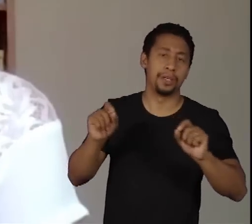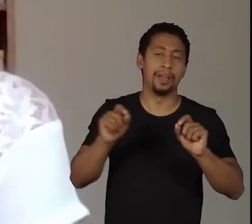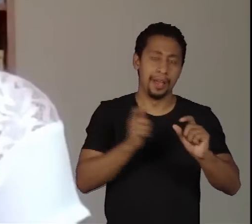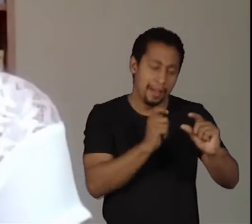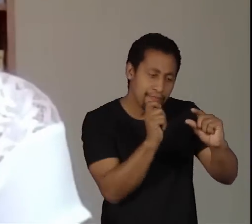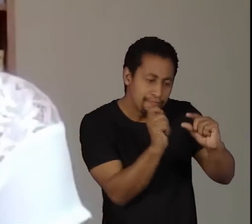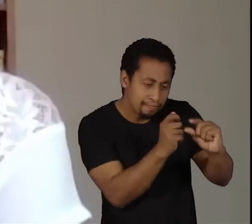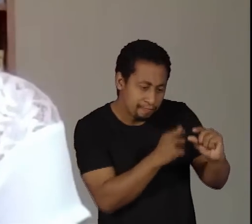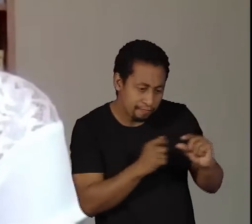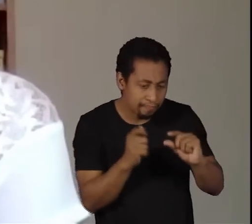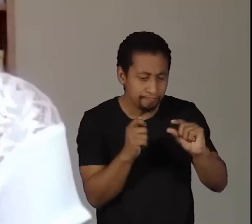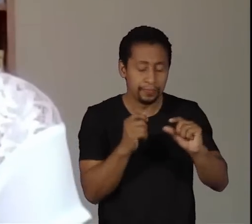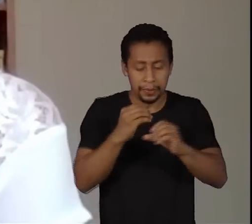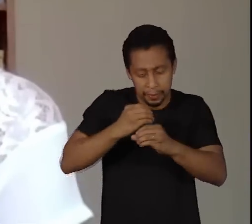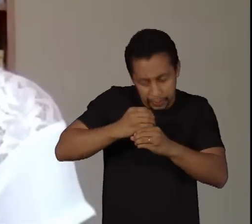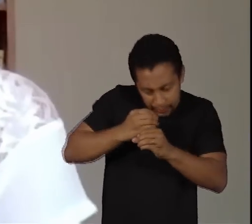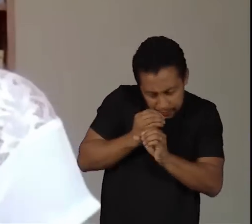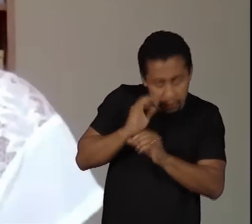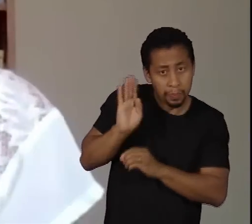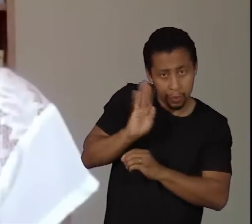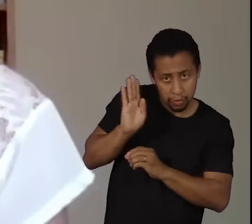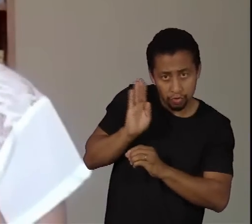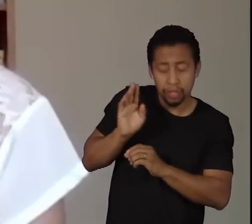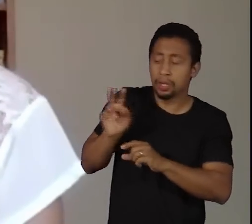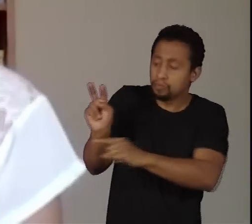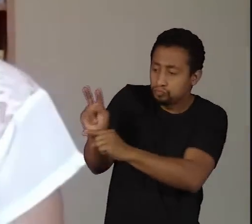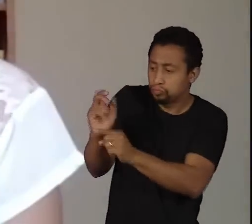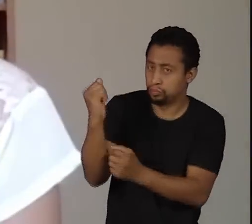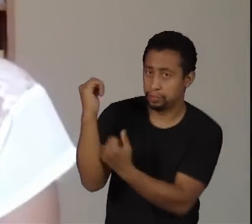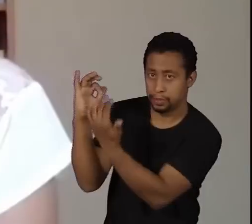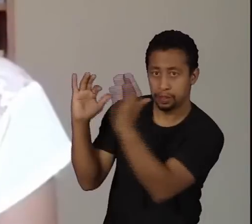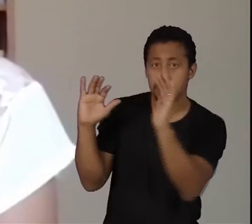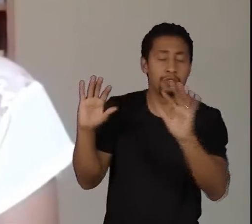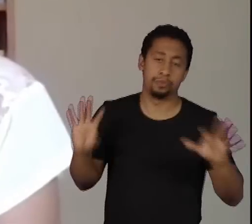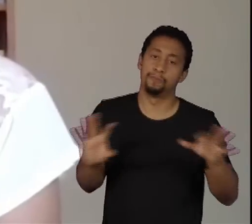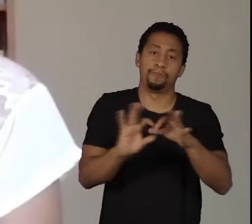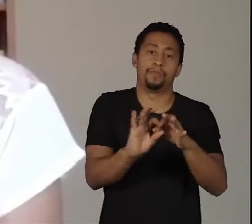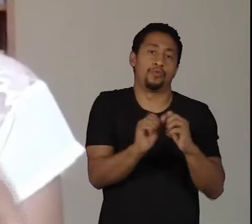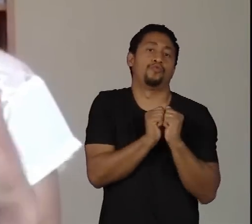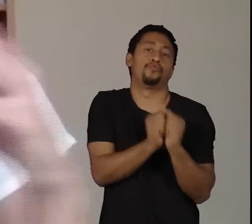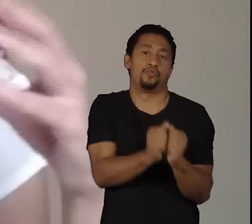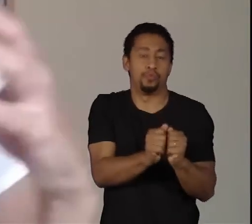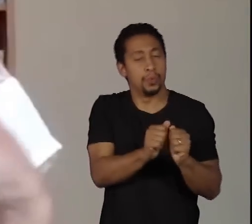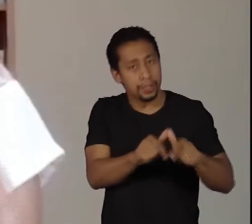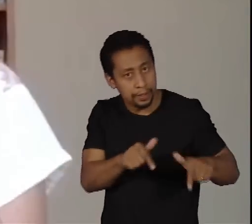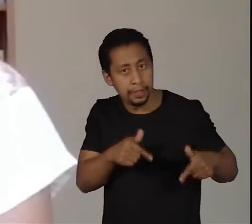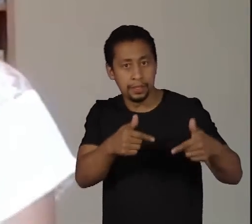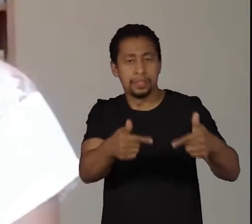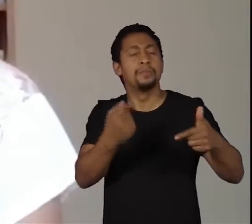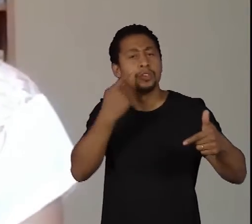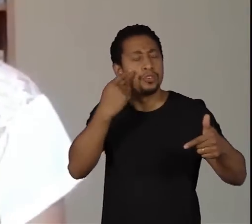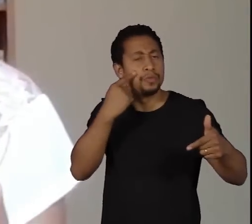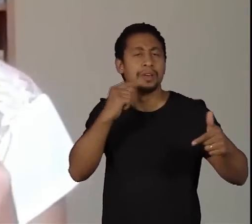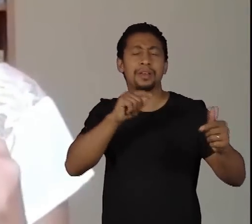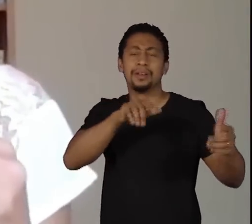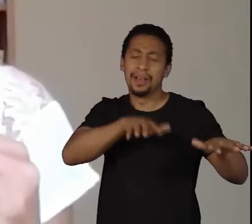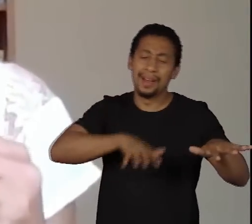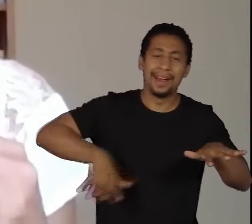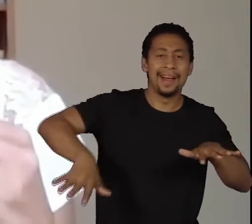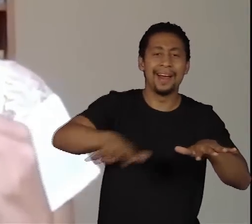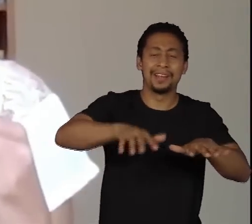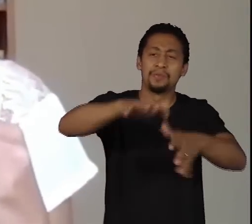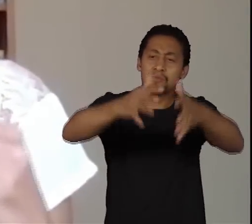arqueologia, biologia, ecologia da conservação, para a gente pensar nas transformações das paisagens ao longo do